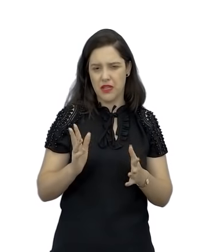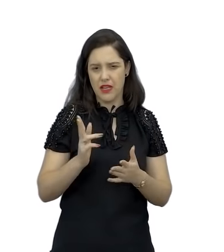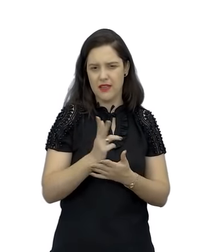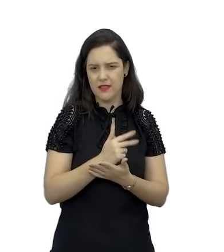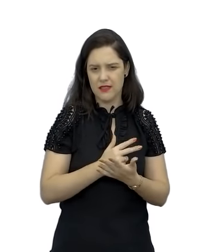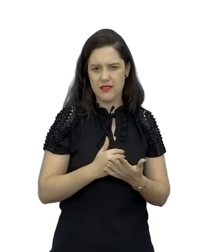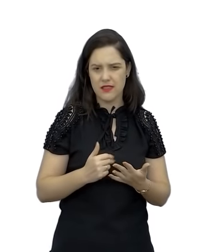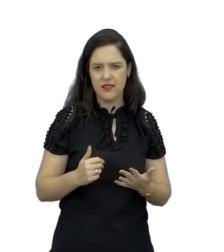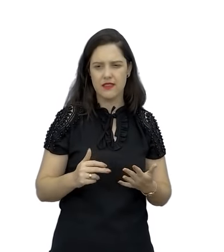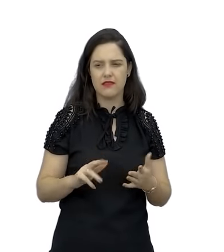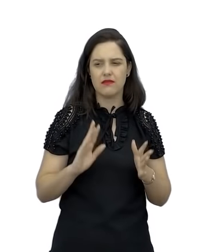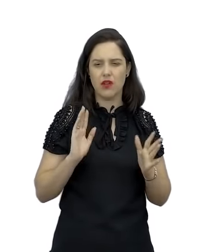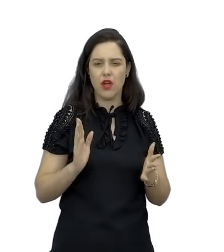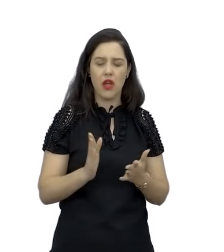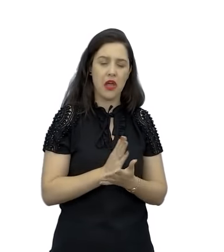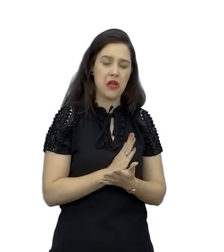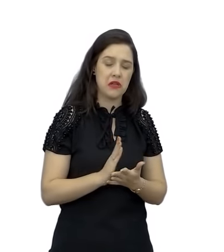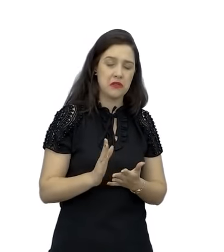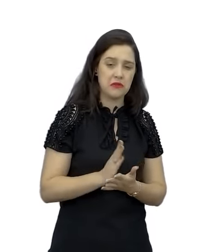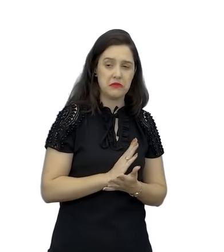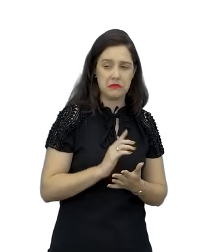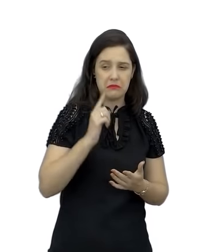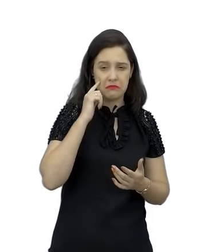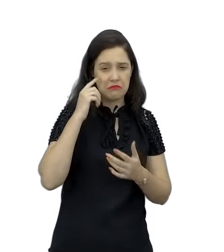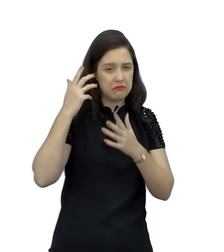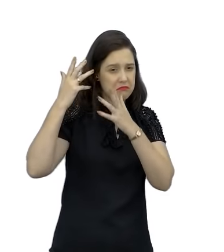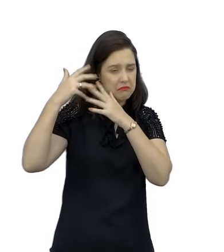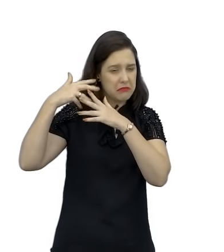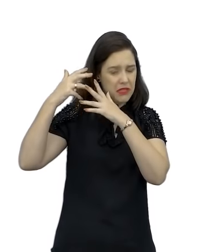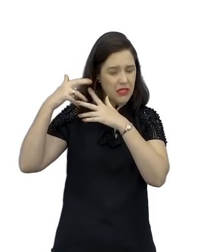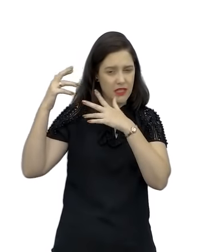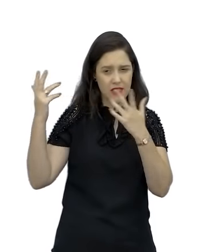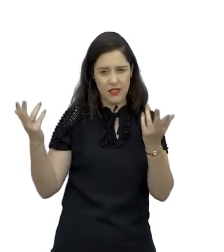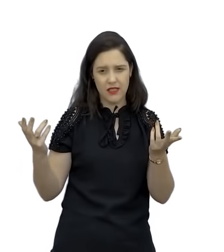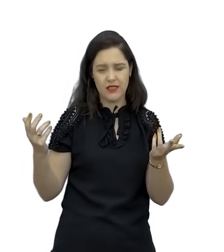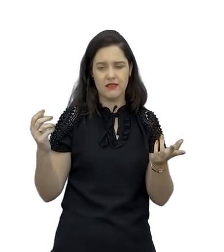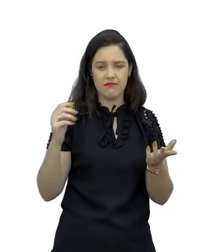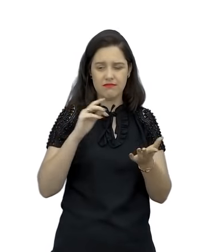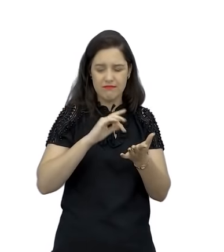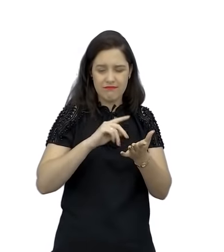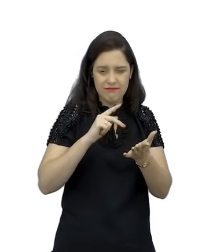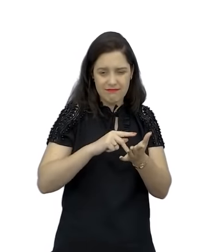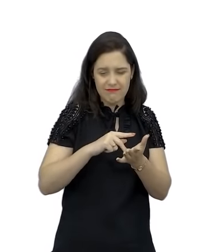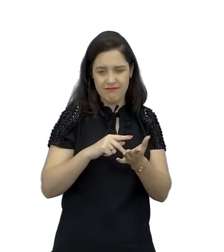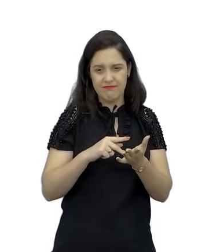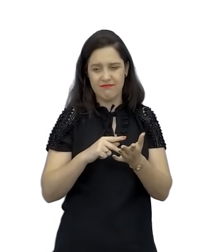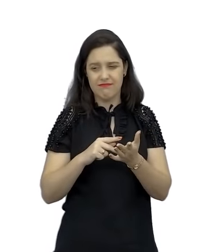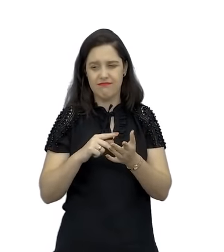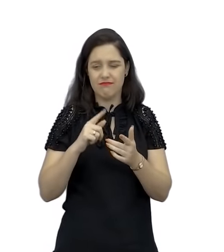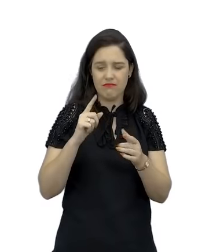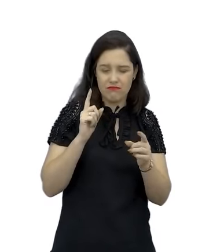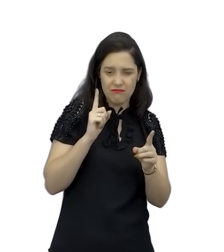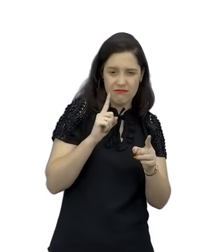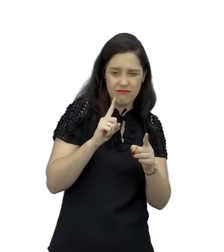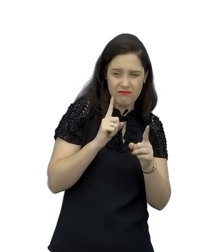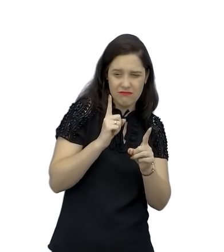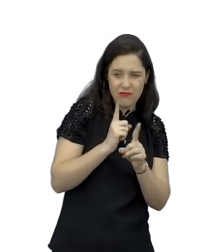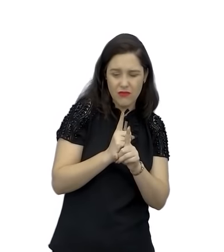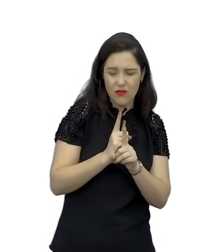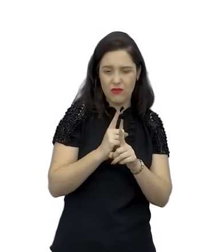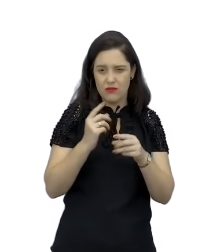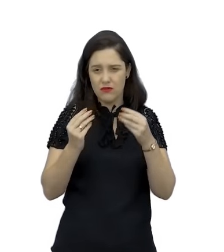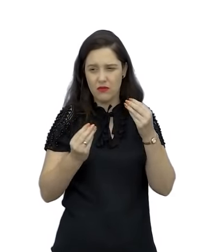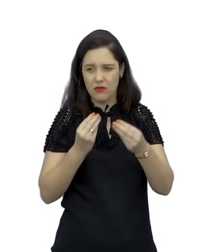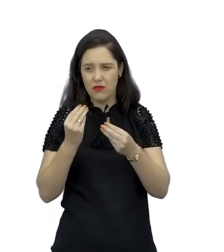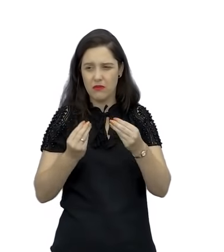esquema, outros vão pensar realmente, né, aí nos divisores, né? Vocês deixam os